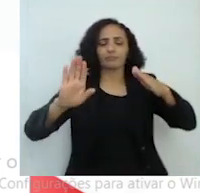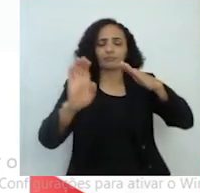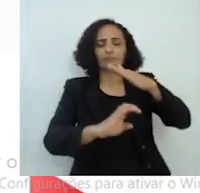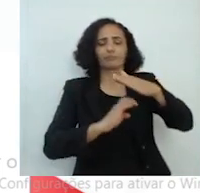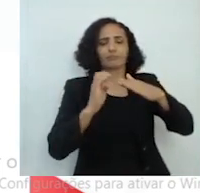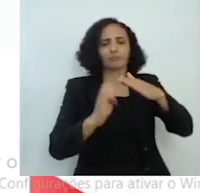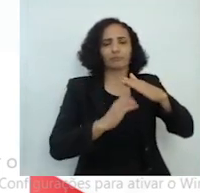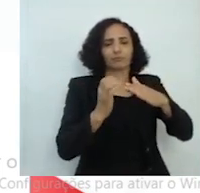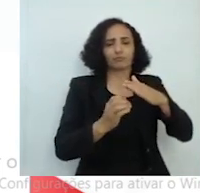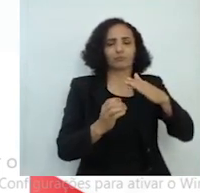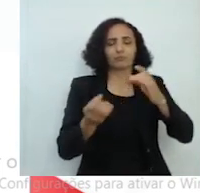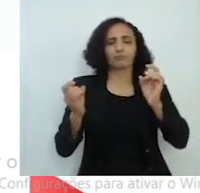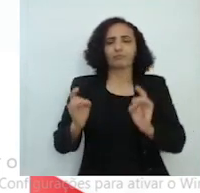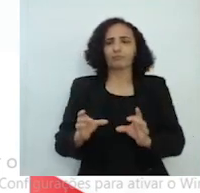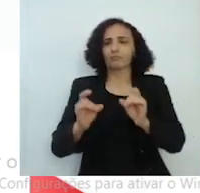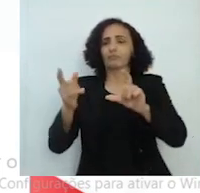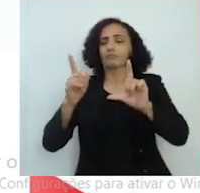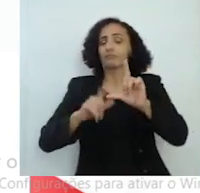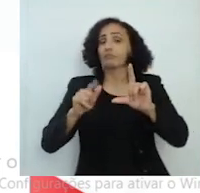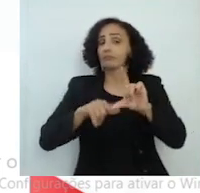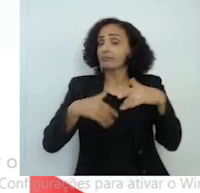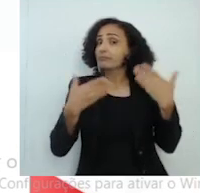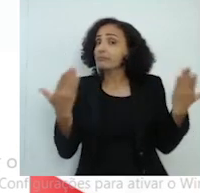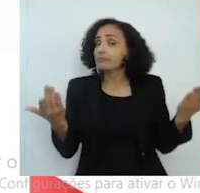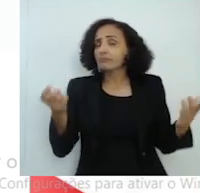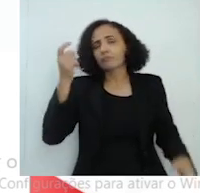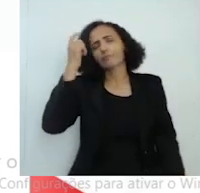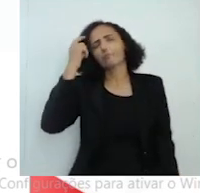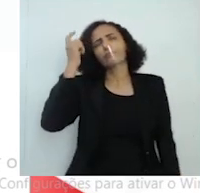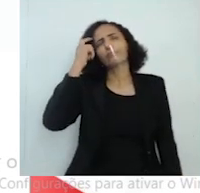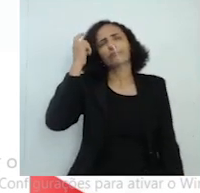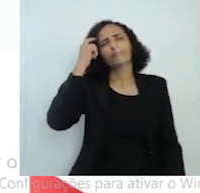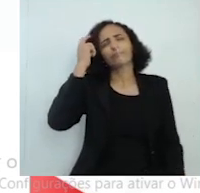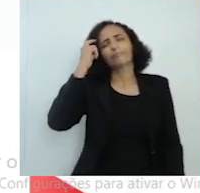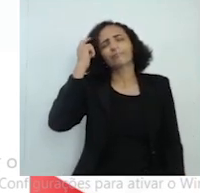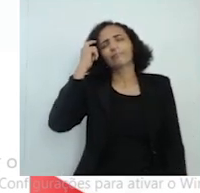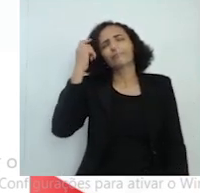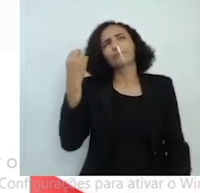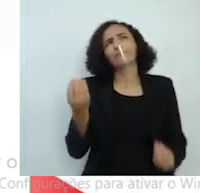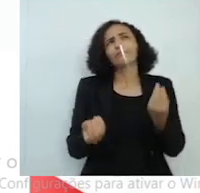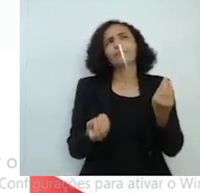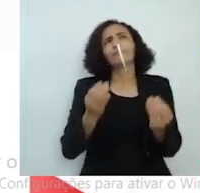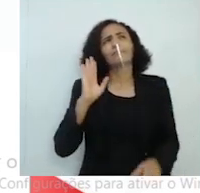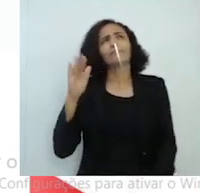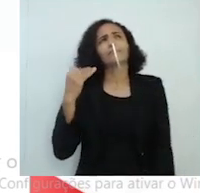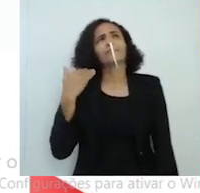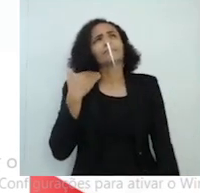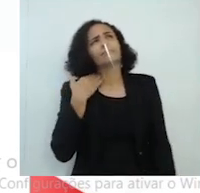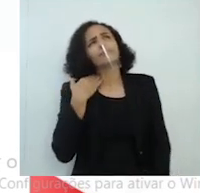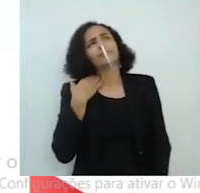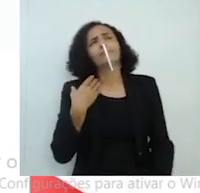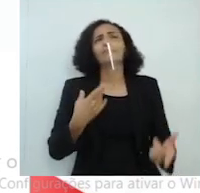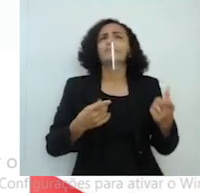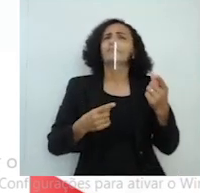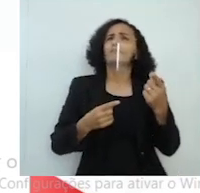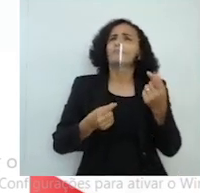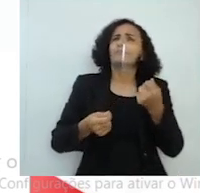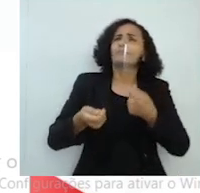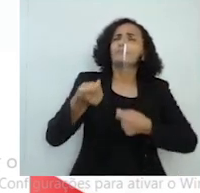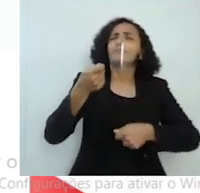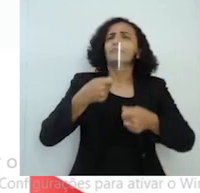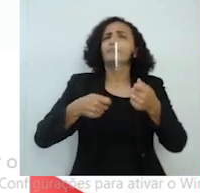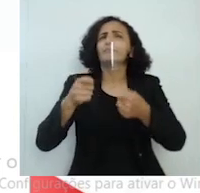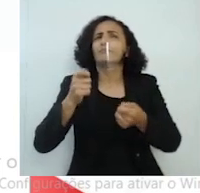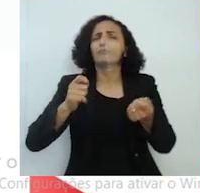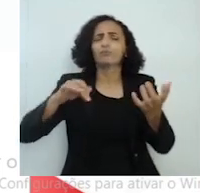capitalismo comercial, que é a letrinha A. Vamos pensando por aí. Se é banco, eu vou botar financeiro. Se é indústria, eu vou